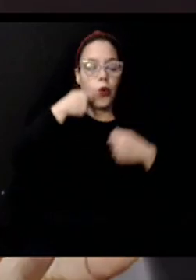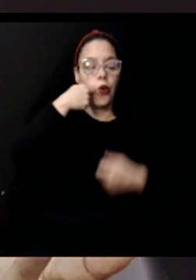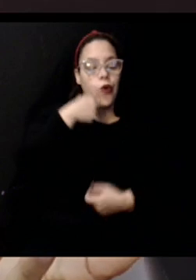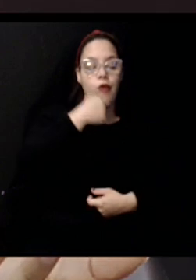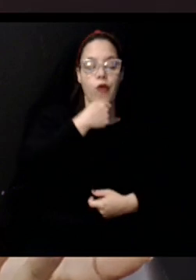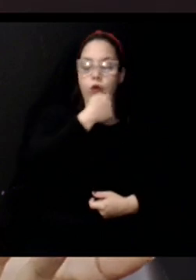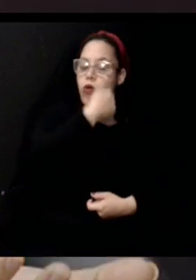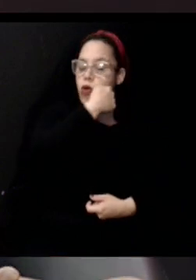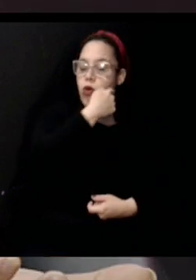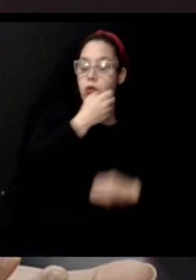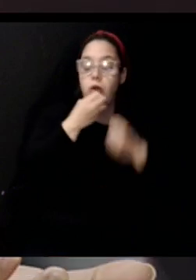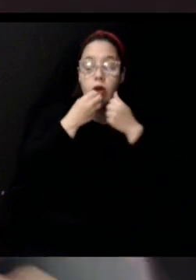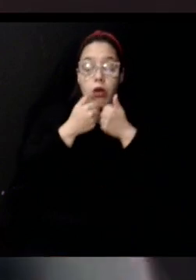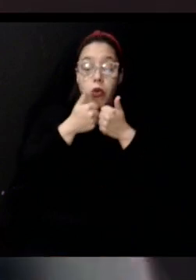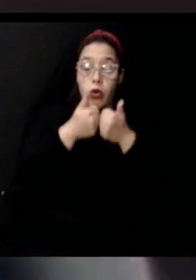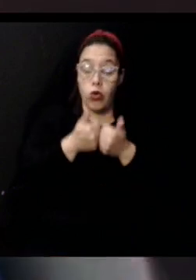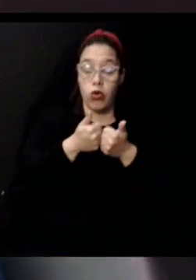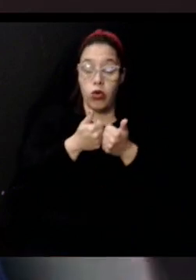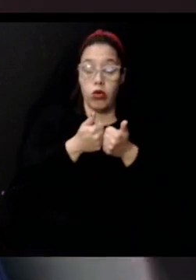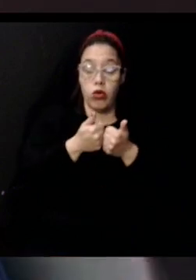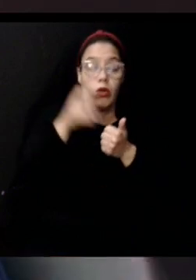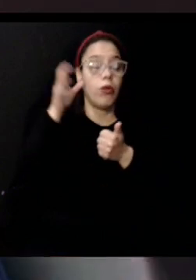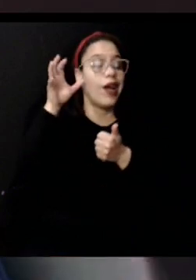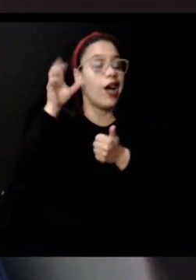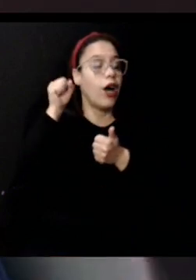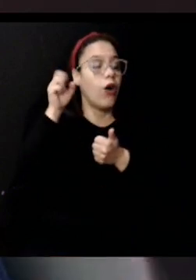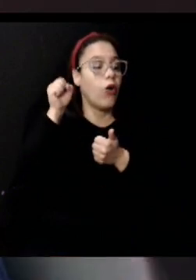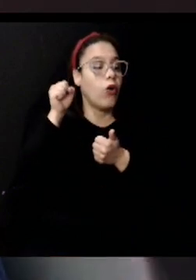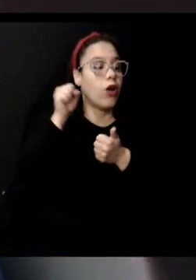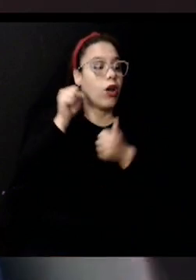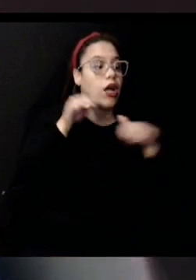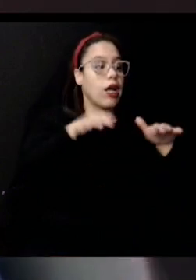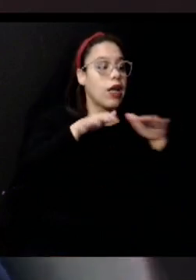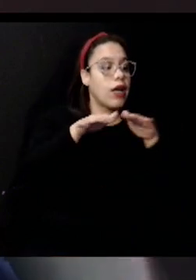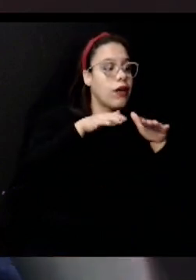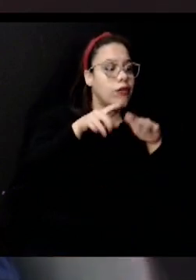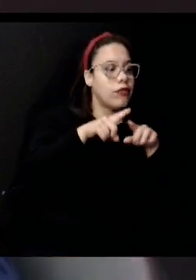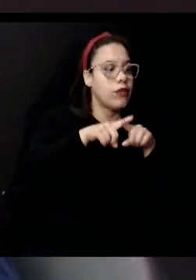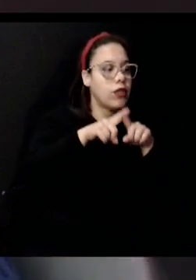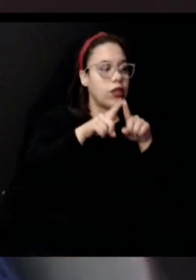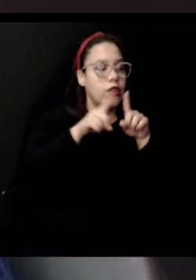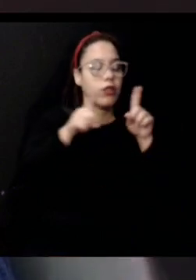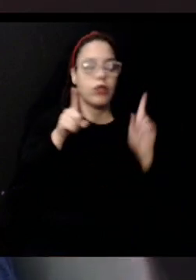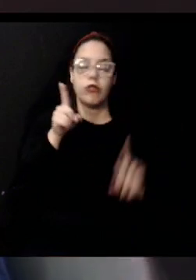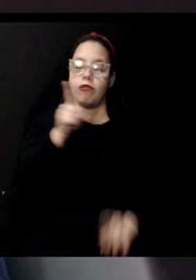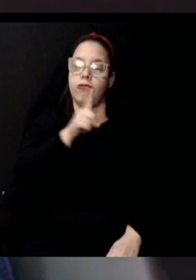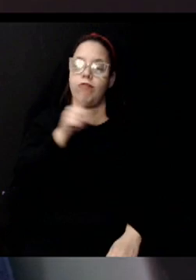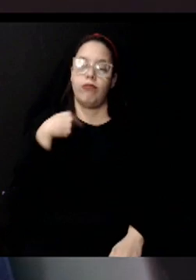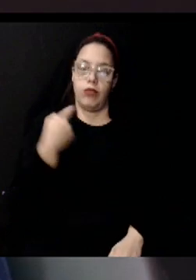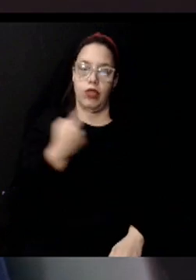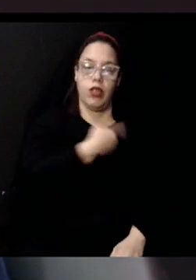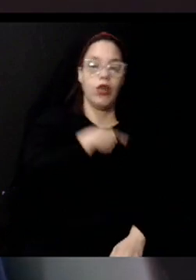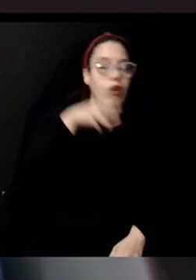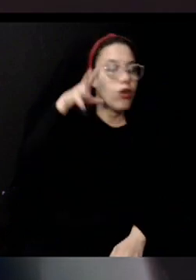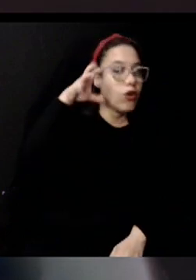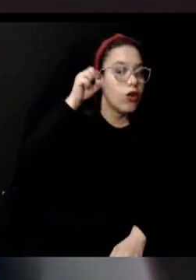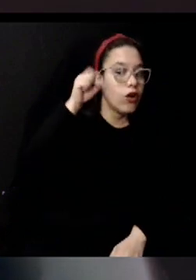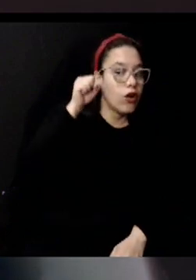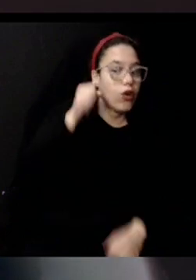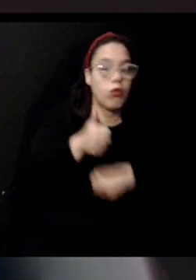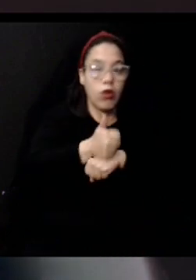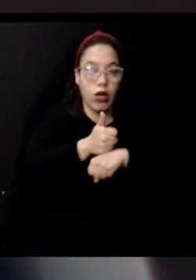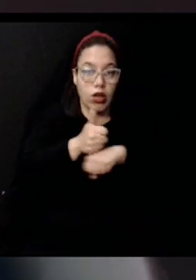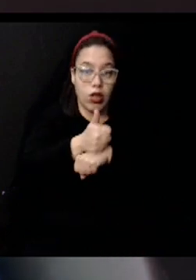muito bons para ouvir naquele momento, mas não como a nossa escuta, como a escuta de um Uhum. profissional que está ali treinado